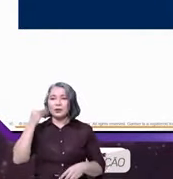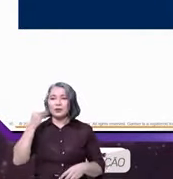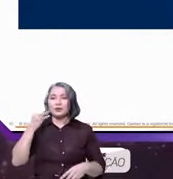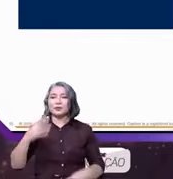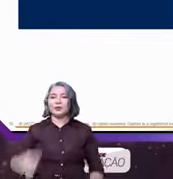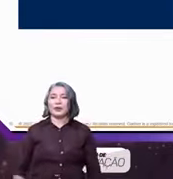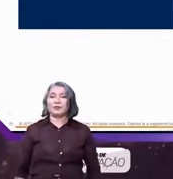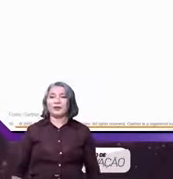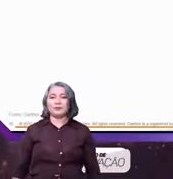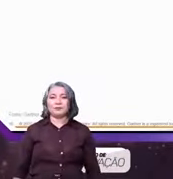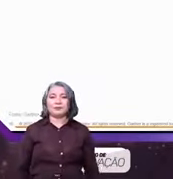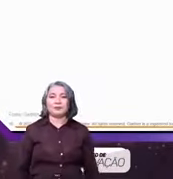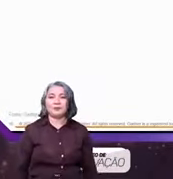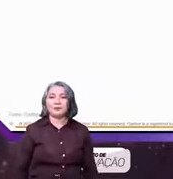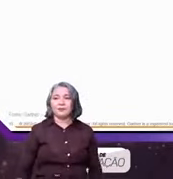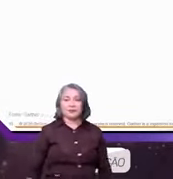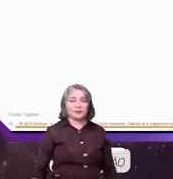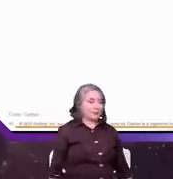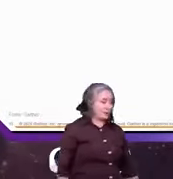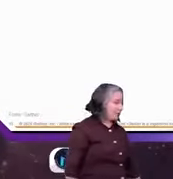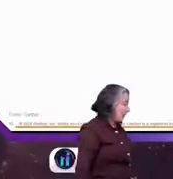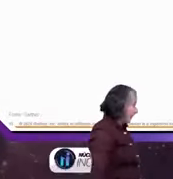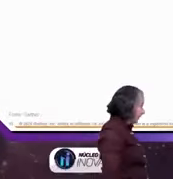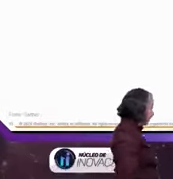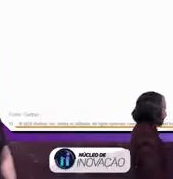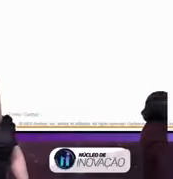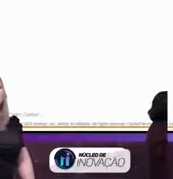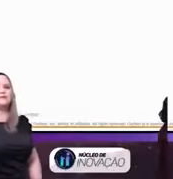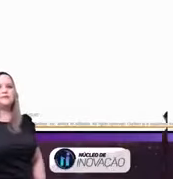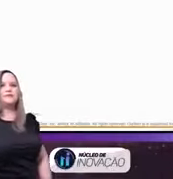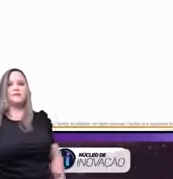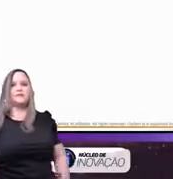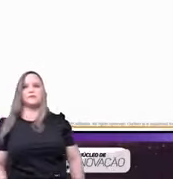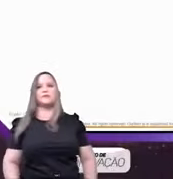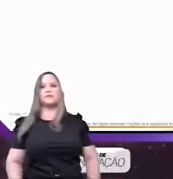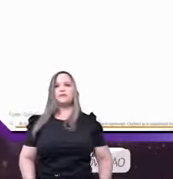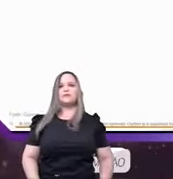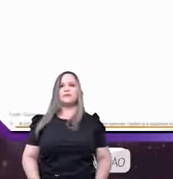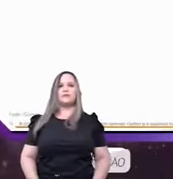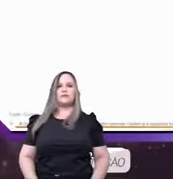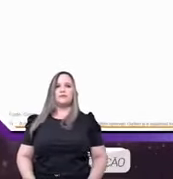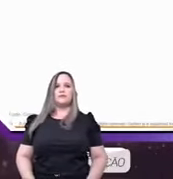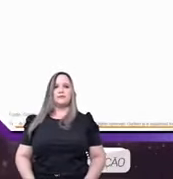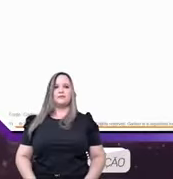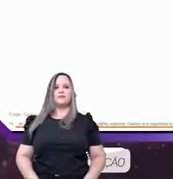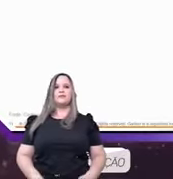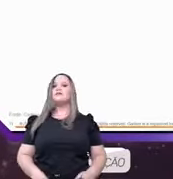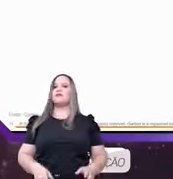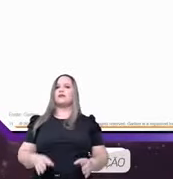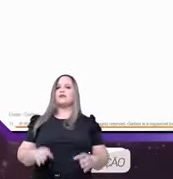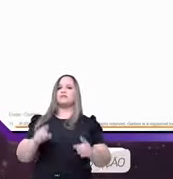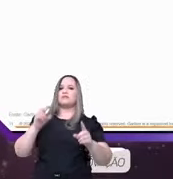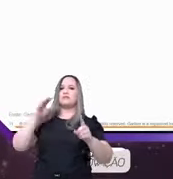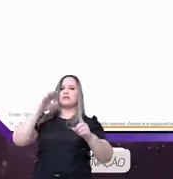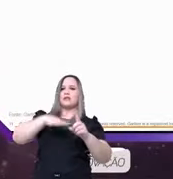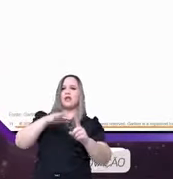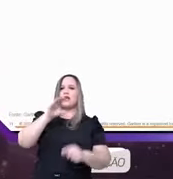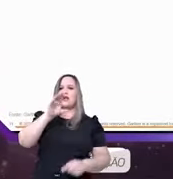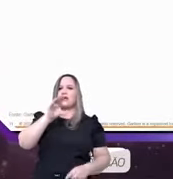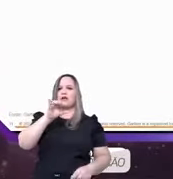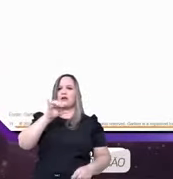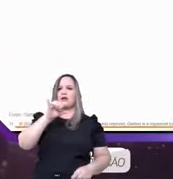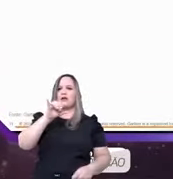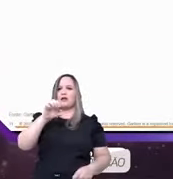Recapitulando um pouco do lado dos princípios que a gente estava falando, quando a gente fala de princípios do ágil, a gente fala de centralizado no cliente, e aí volta a dizer, cliente, eu estou falando